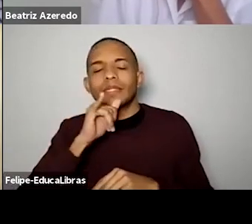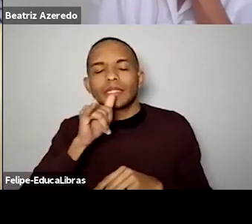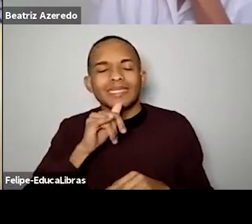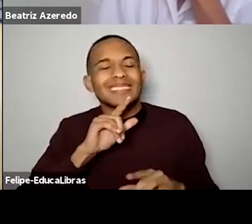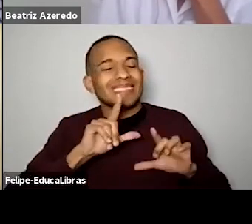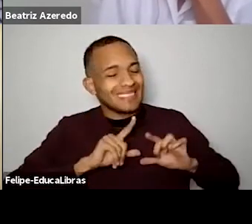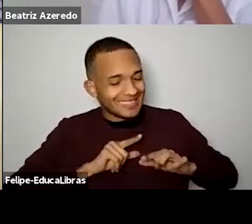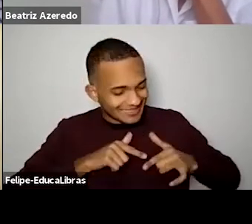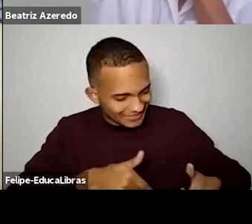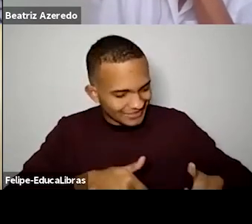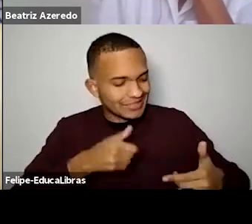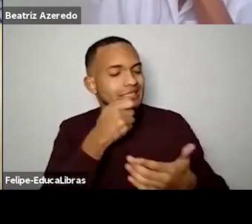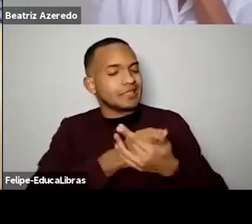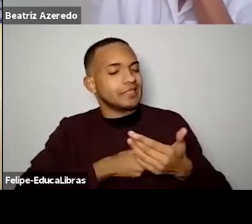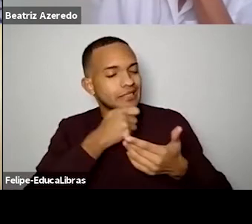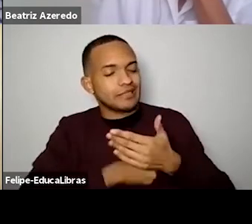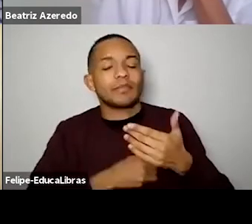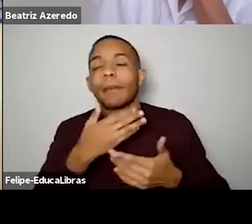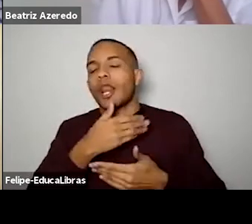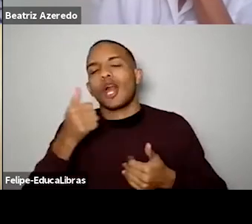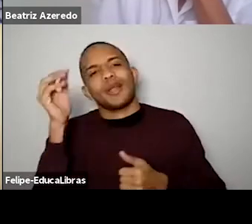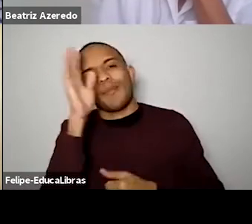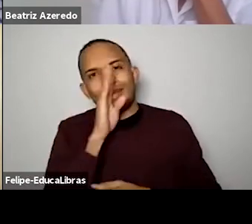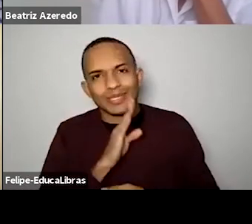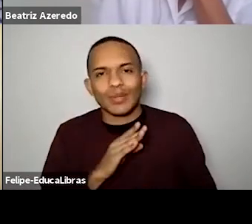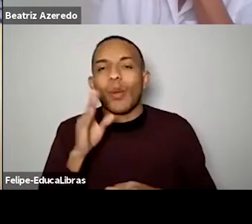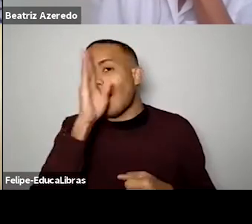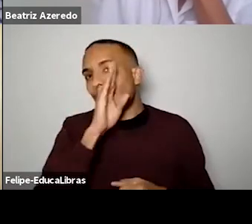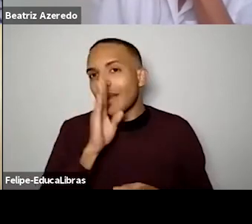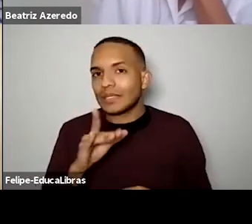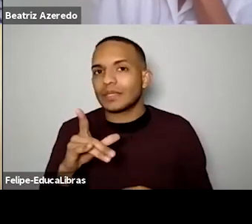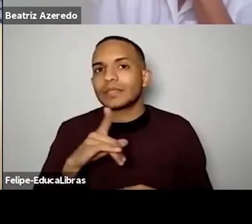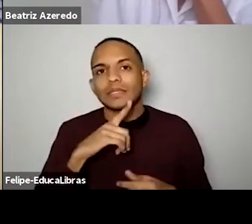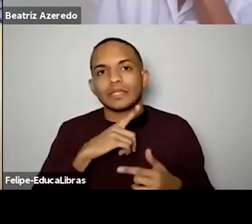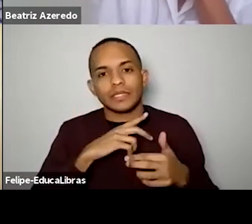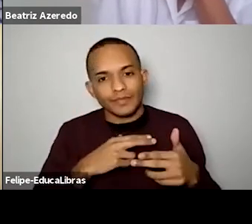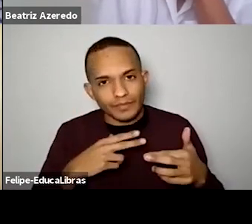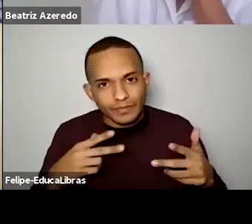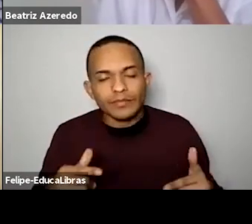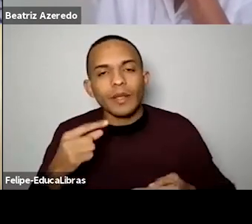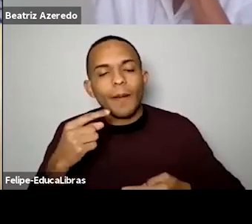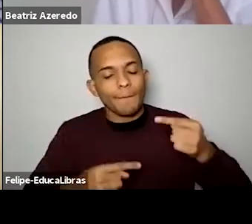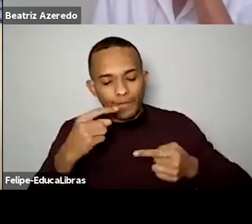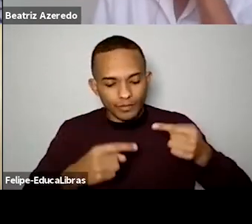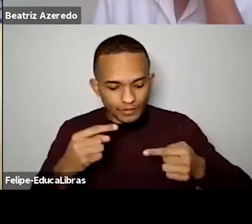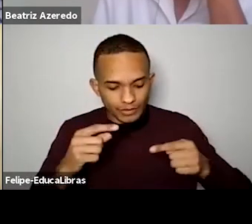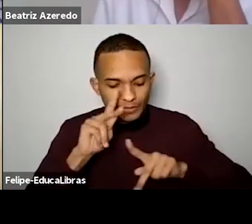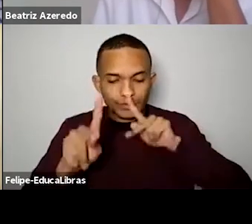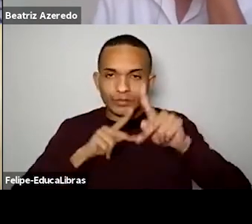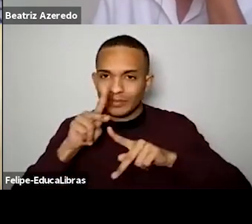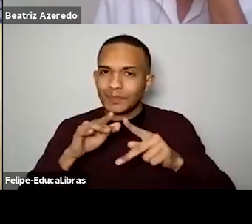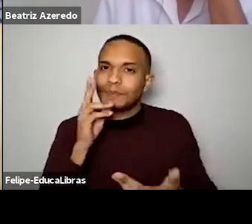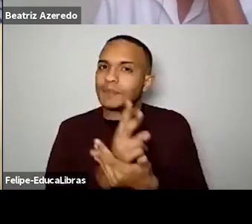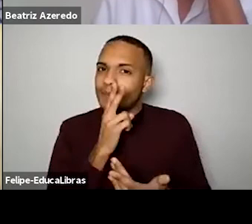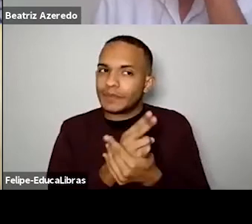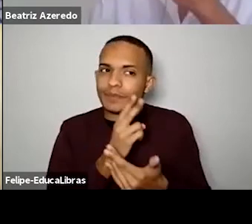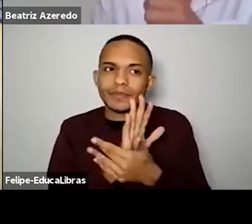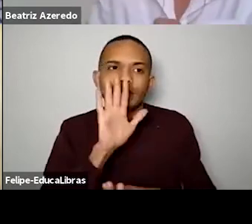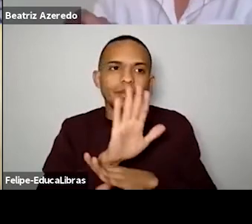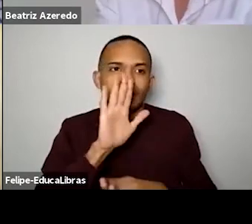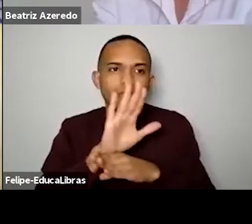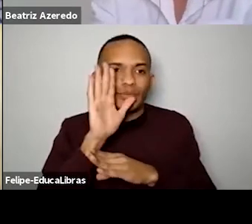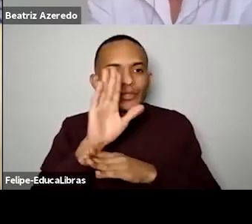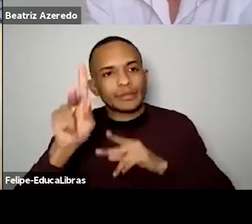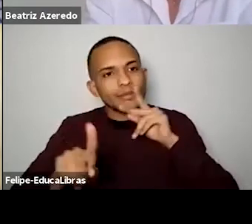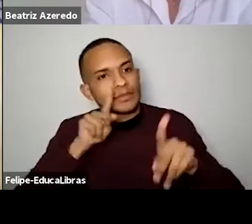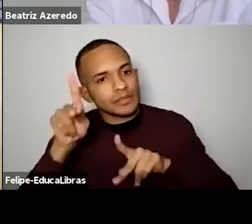dessas condições para melhorar o Brasil. Acho que no Brasil tem faltado efetivamente políticas públicas contínuas que ajudem a nossa população